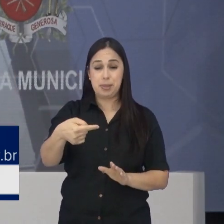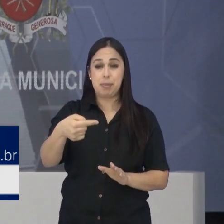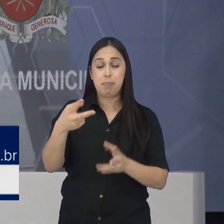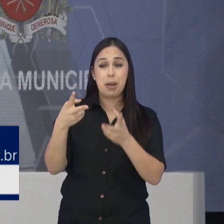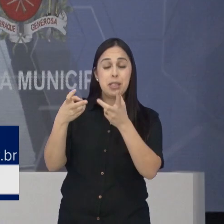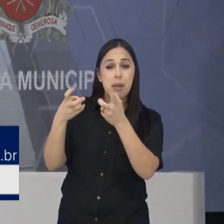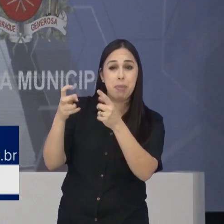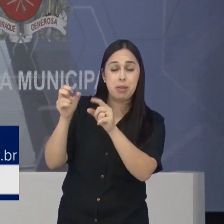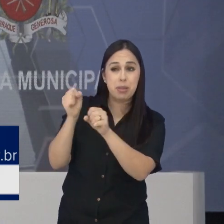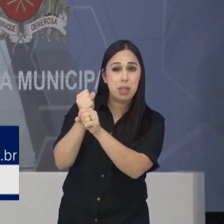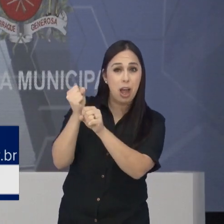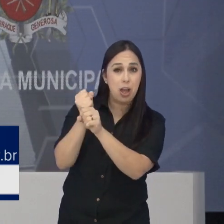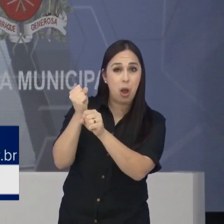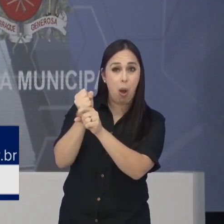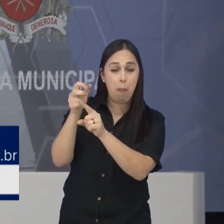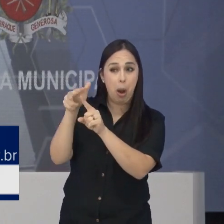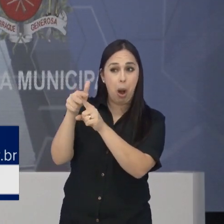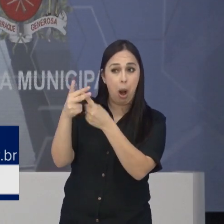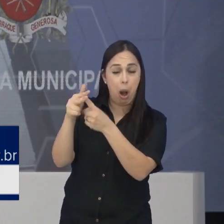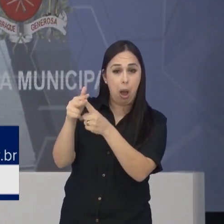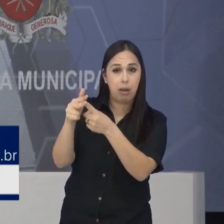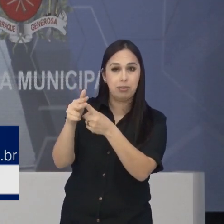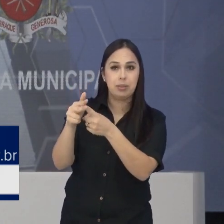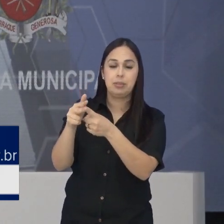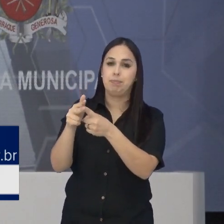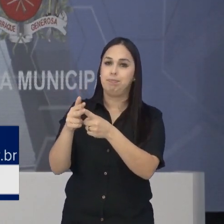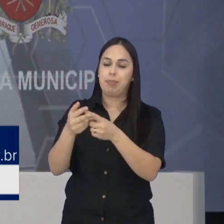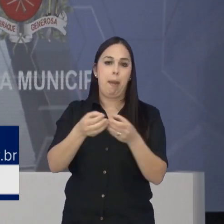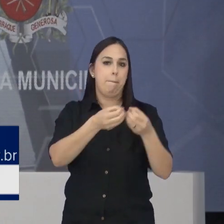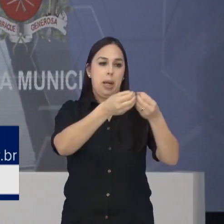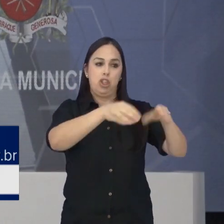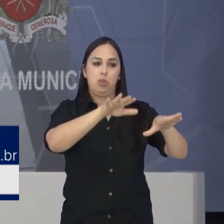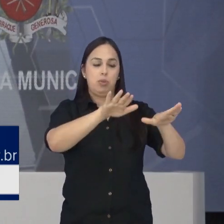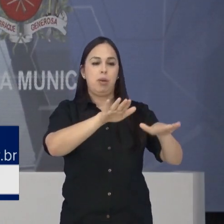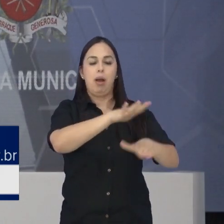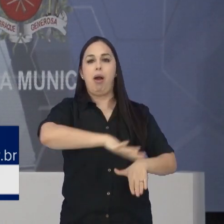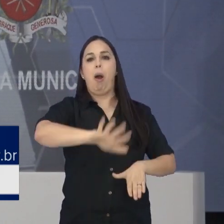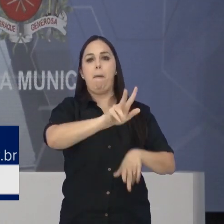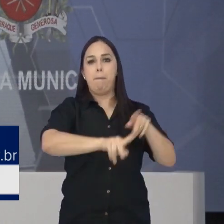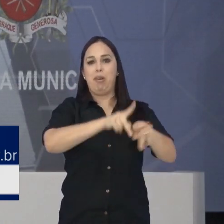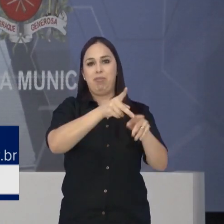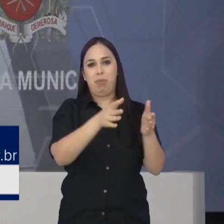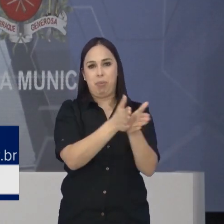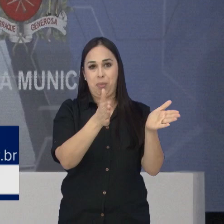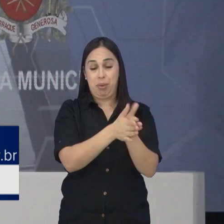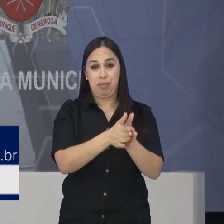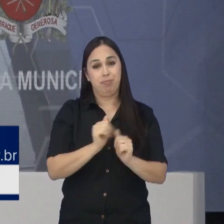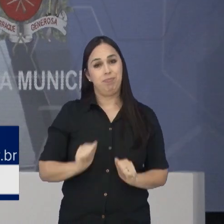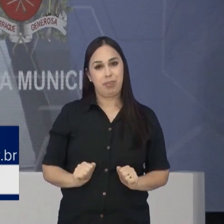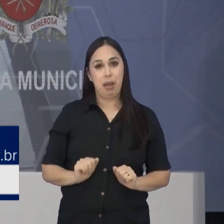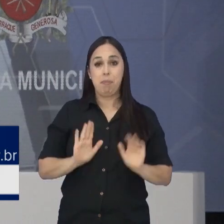feitas prejudicaram a classe pobre aqui de São José dos Campos e o projeto passou.